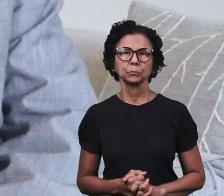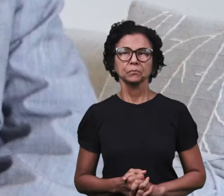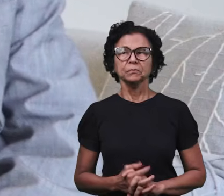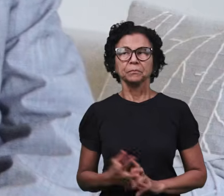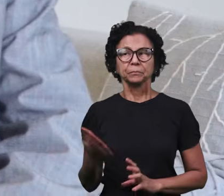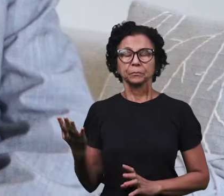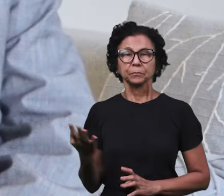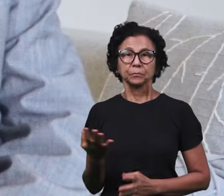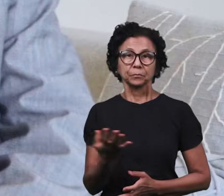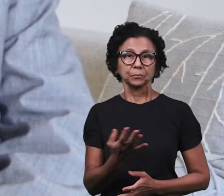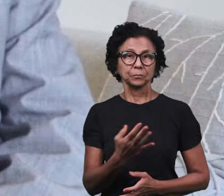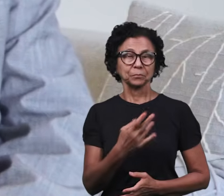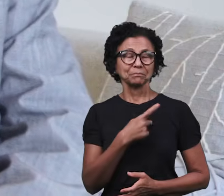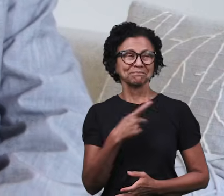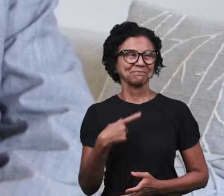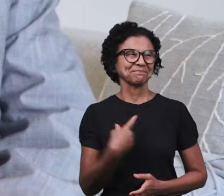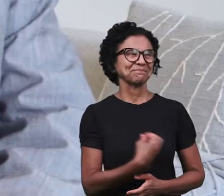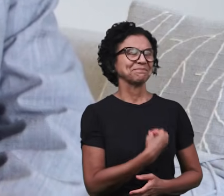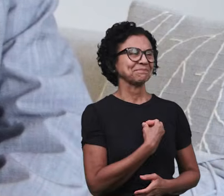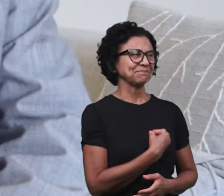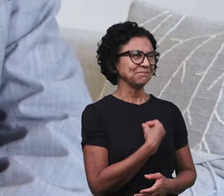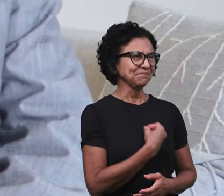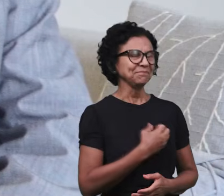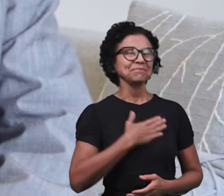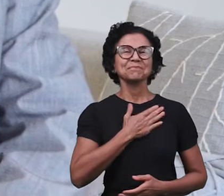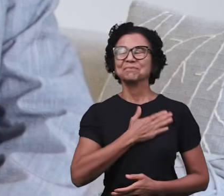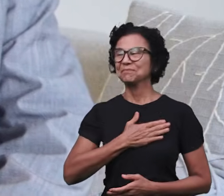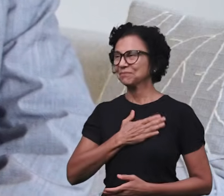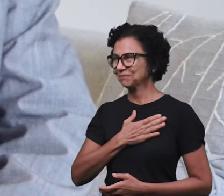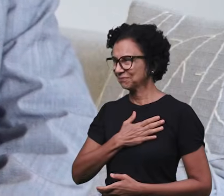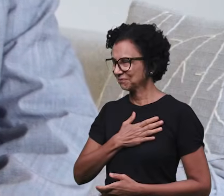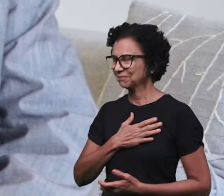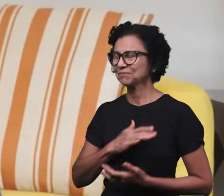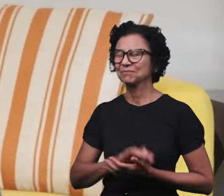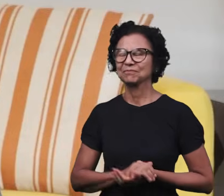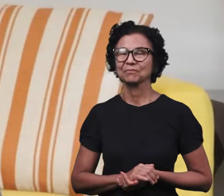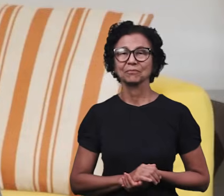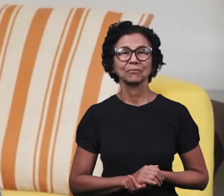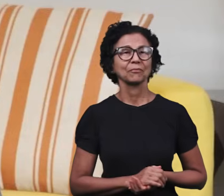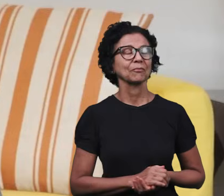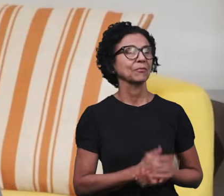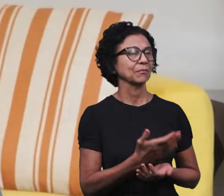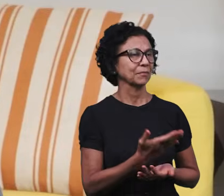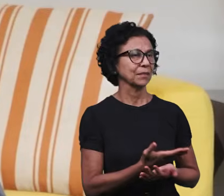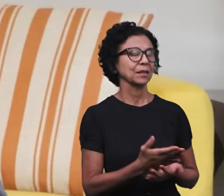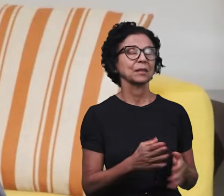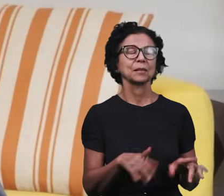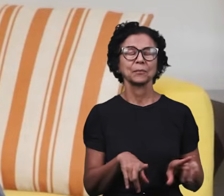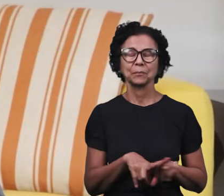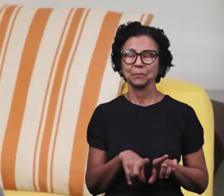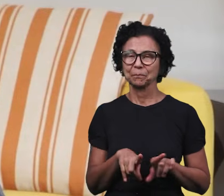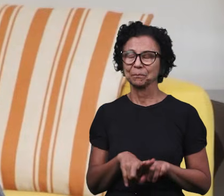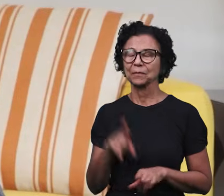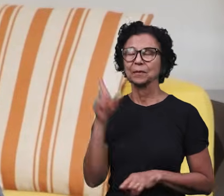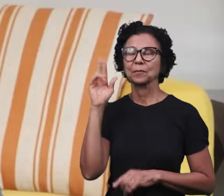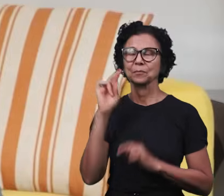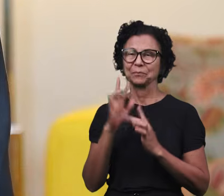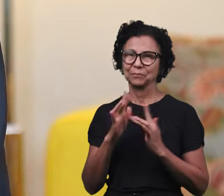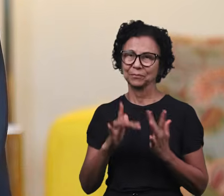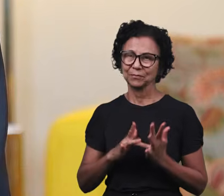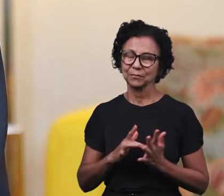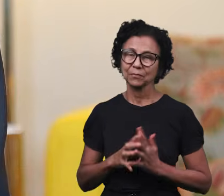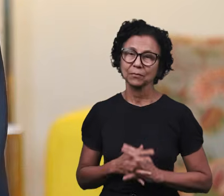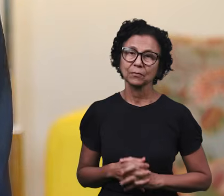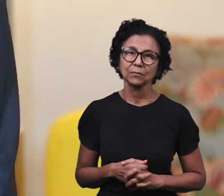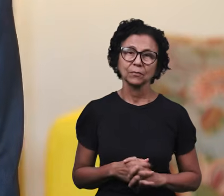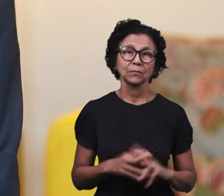Edilson Rocha. Prazer estar novamente com vocês aqui. Isaías Diniz. Amém. Paz do Senhor. E